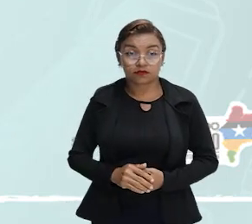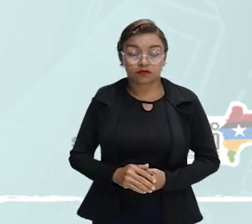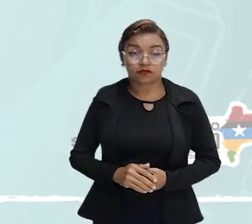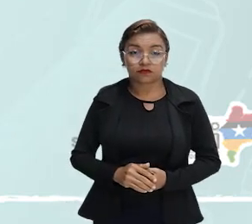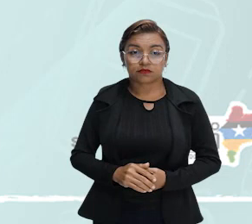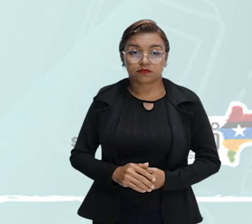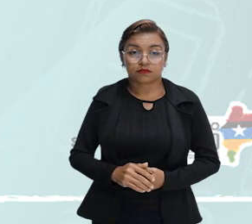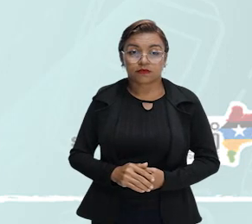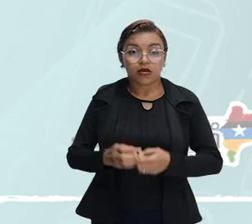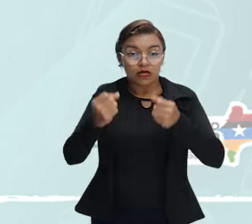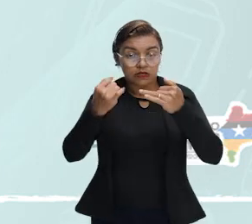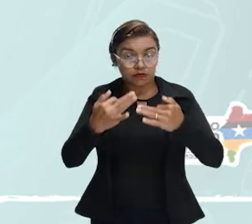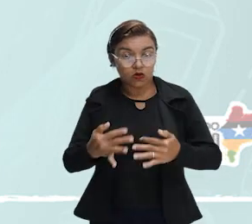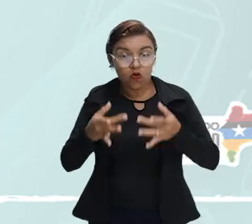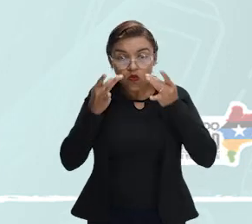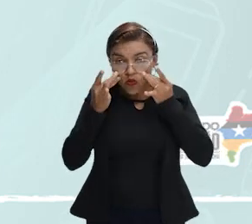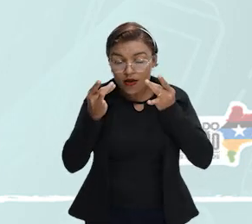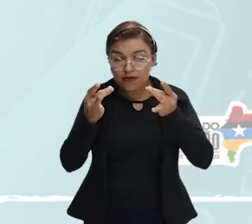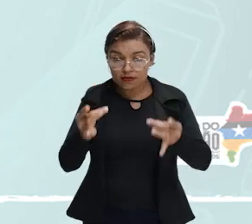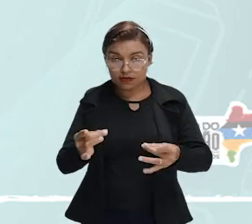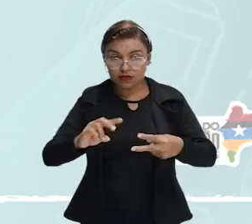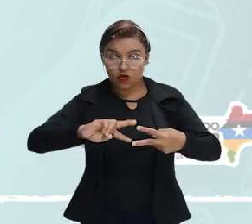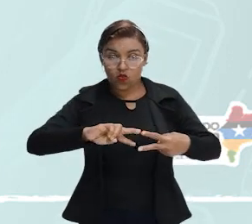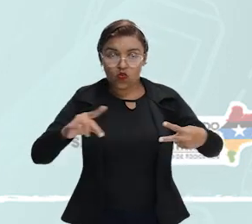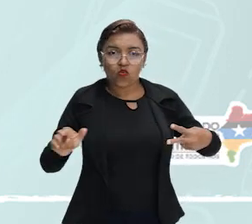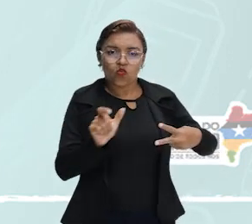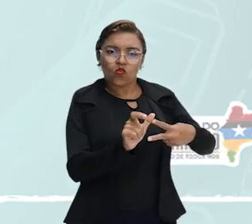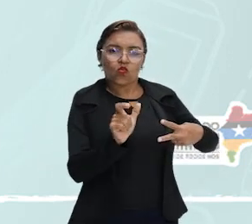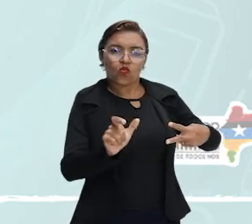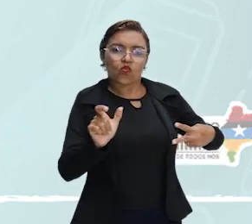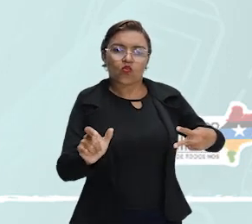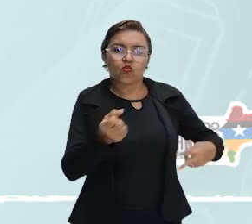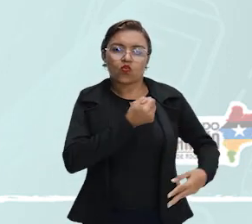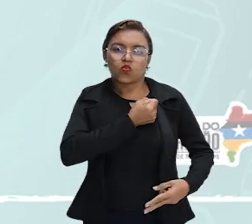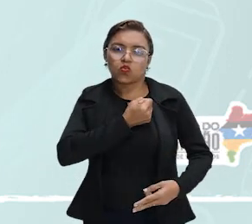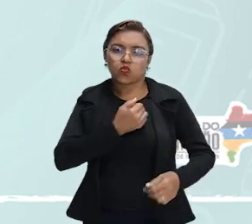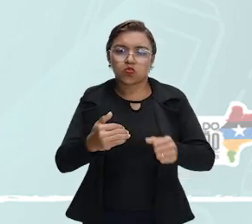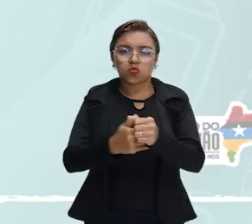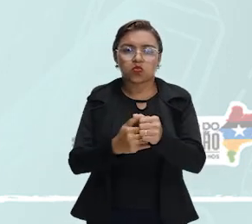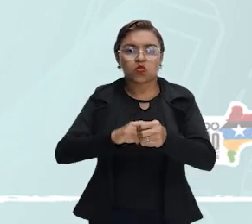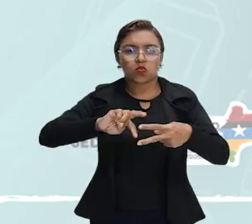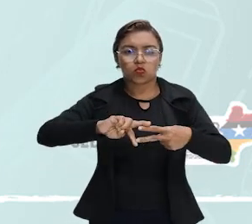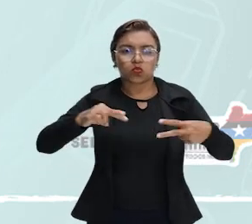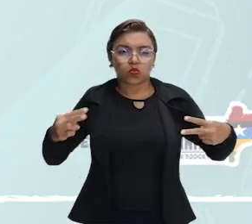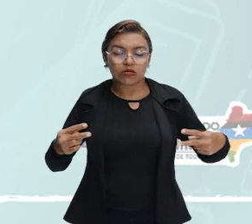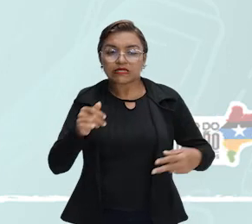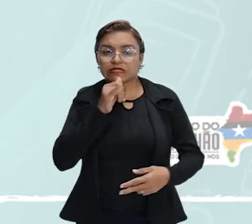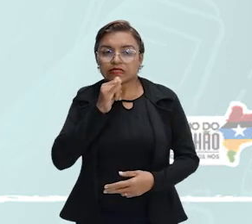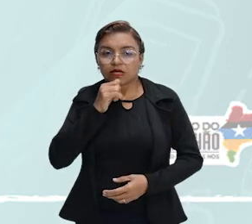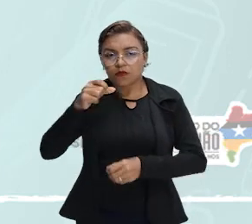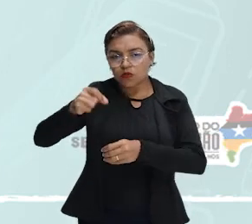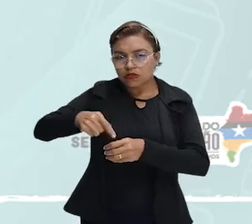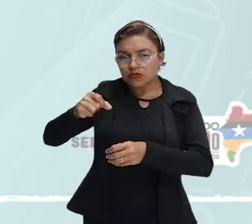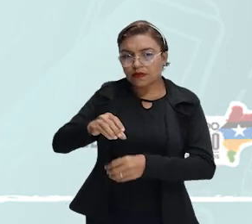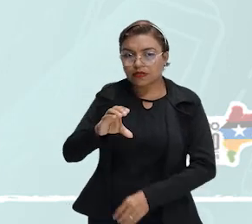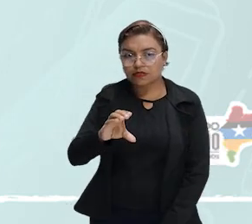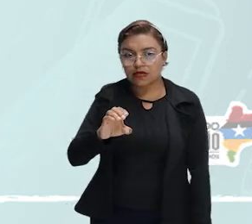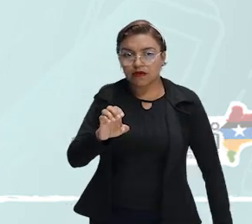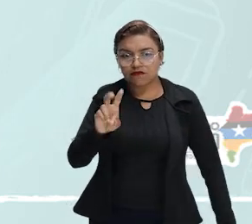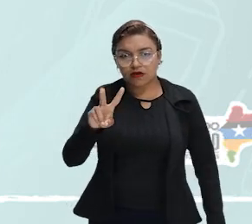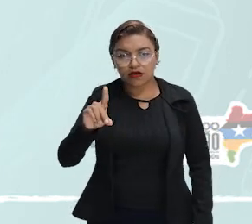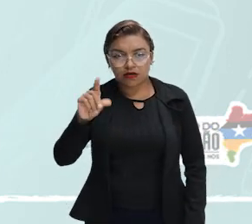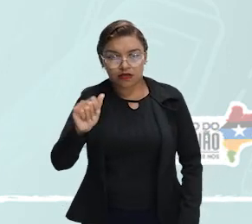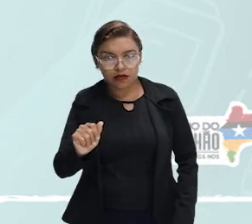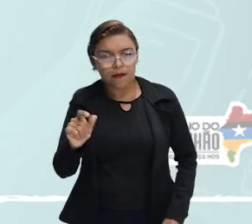a atenção para o número de genes que compõem esse código genético e que a semente da cevada, apesar de